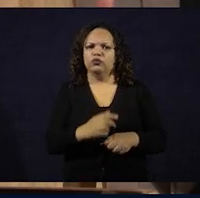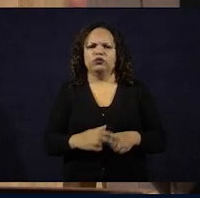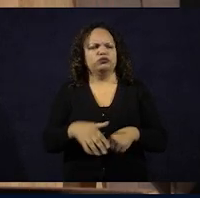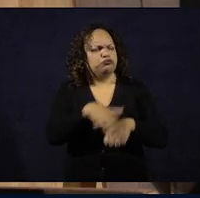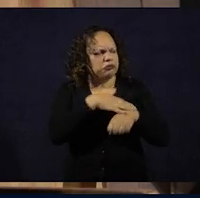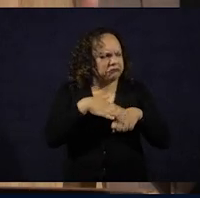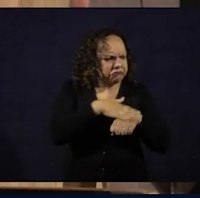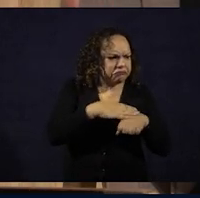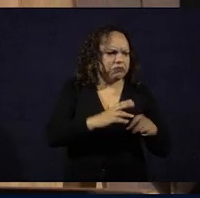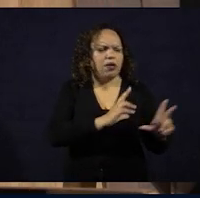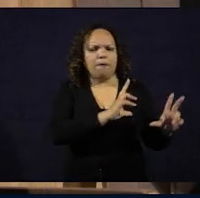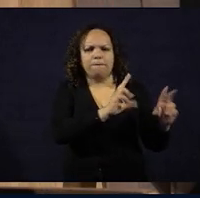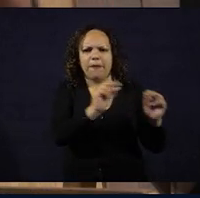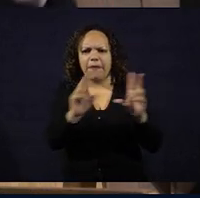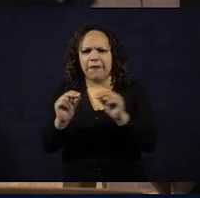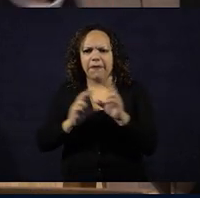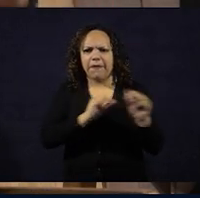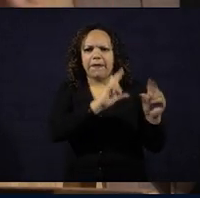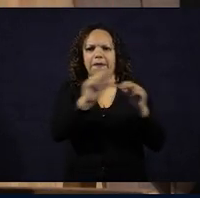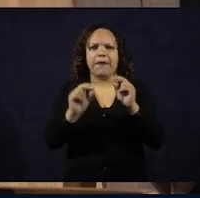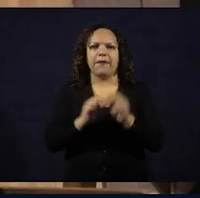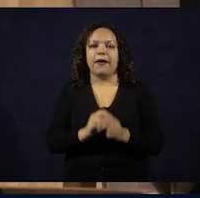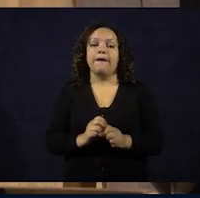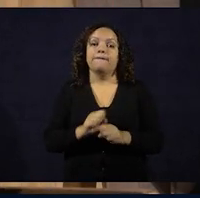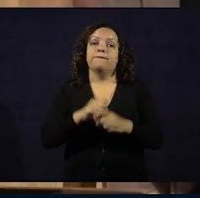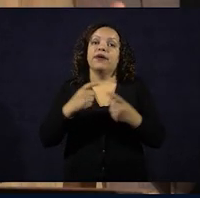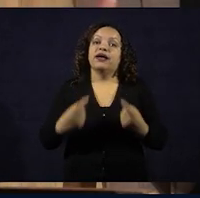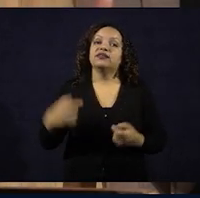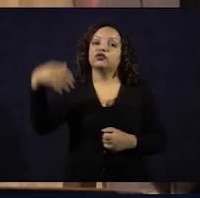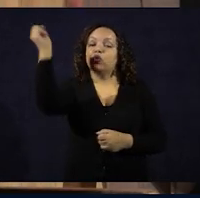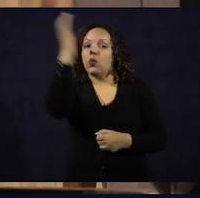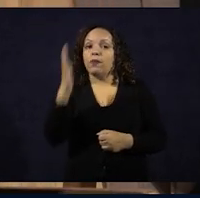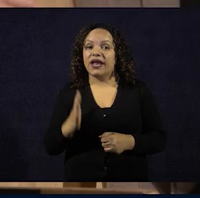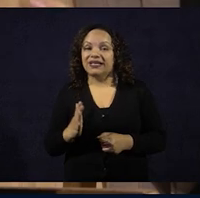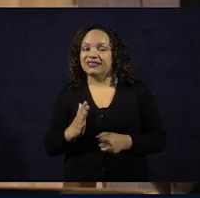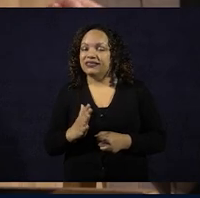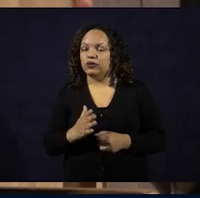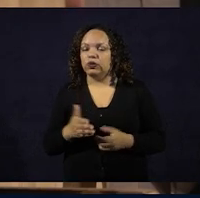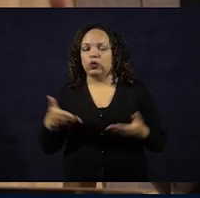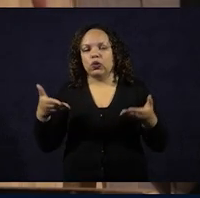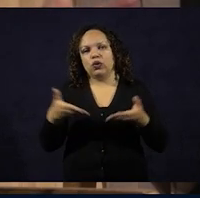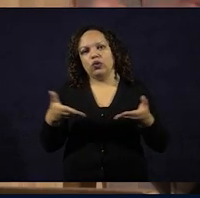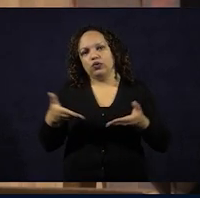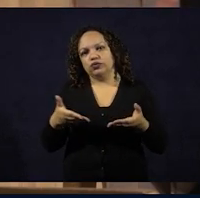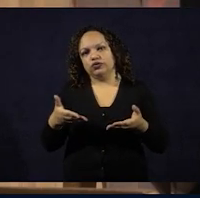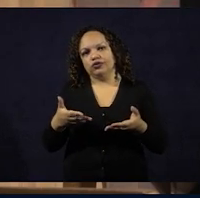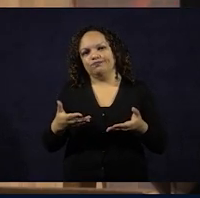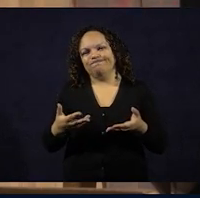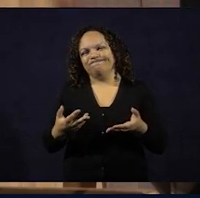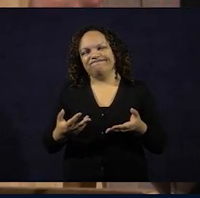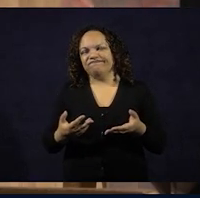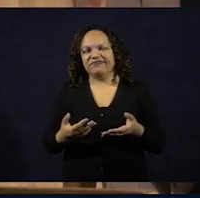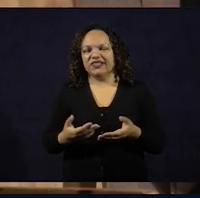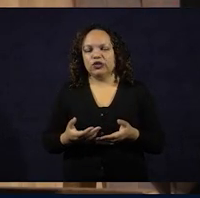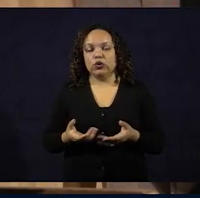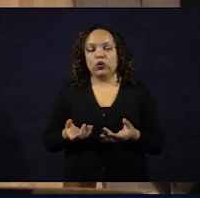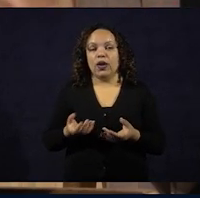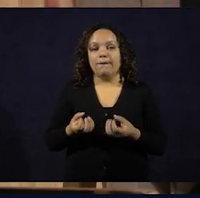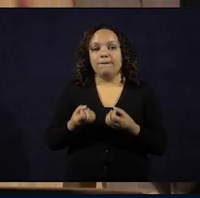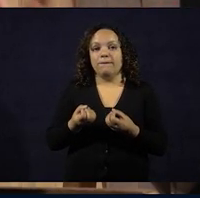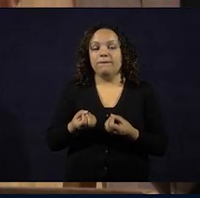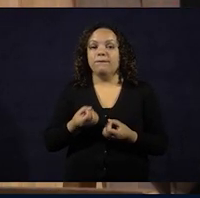acho que já cansou de falar isso mas o Brasil hoje dentro das prioridades eletrificar a frota não faz sentido para emissões né então